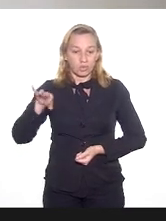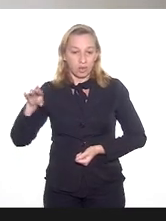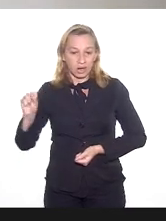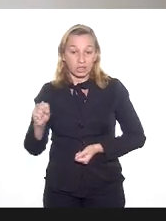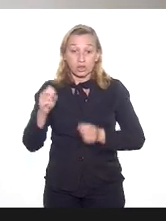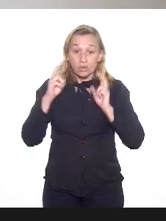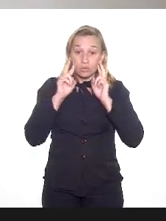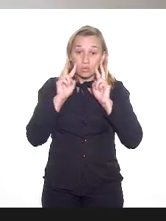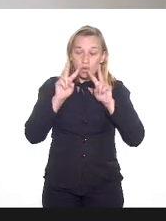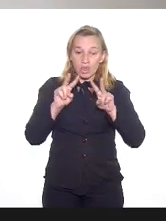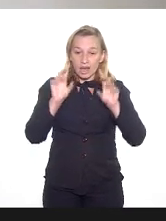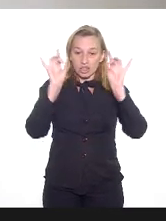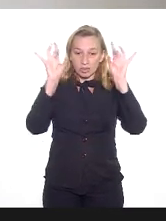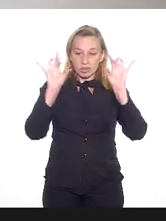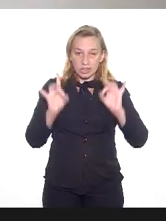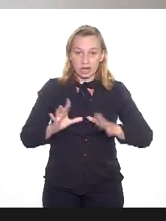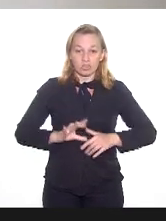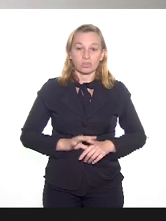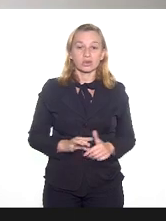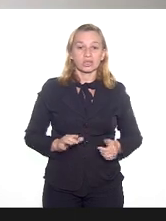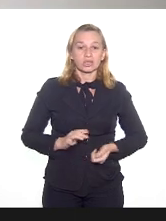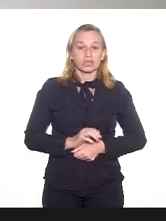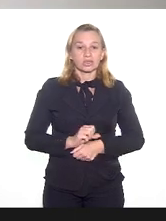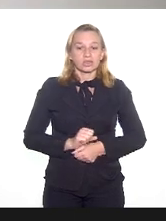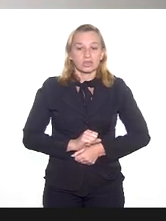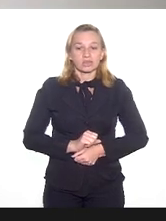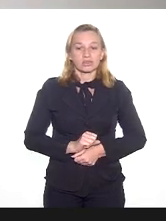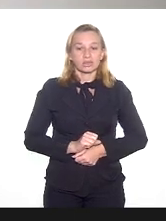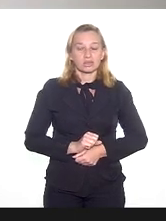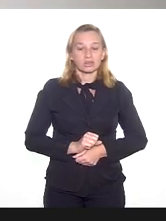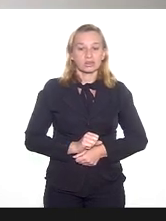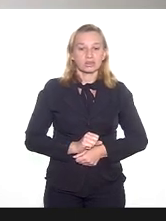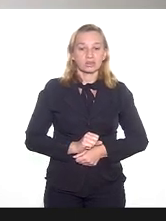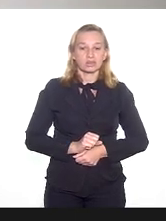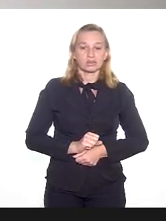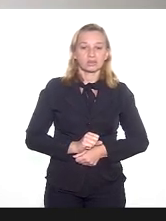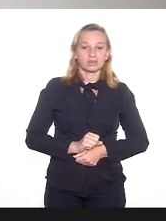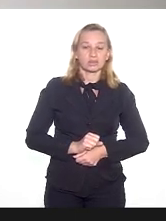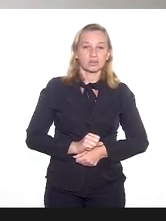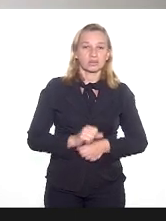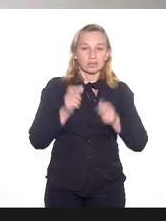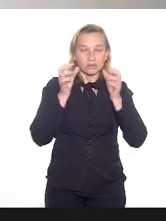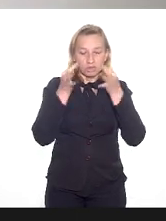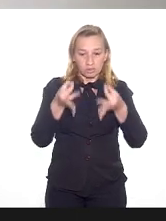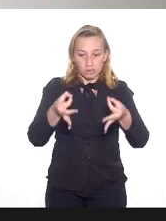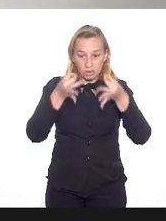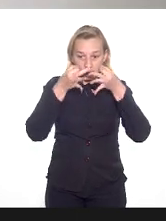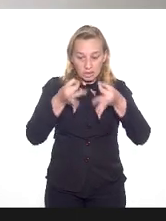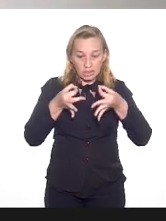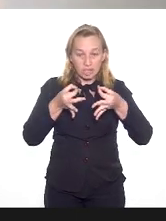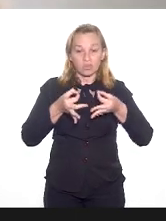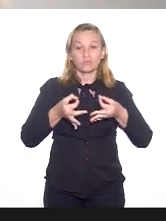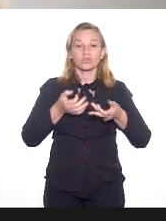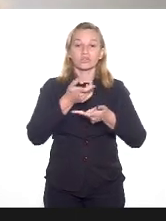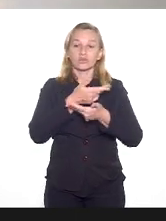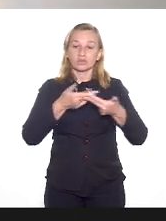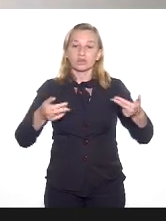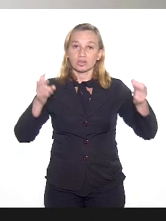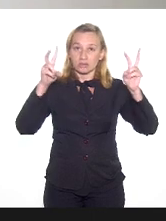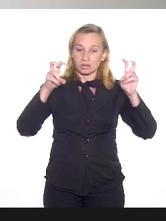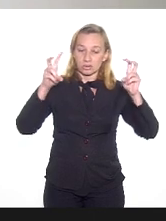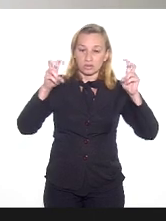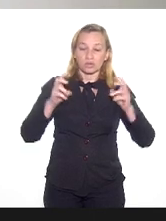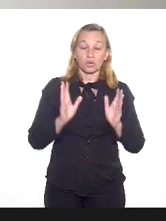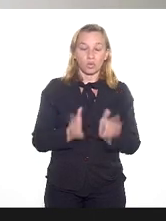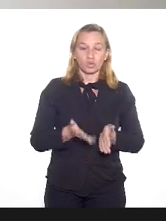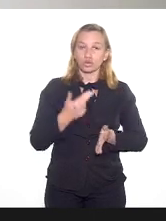a questão da carteira de imóveis do Rio Previdência, nos chamando a atenção para esse aspecto por diversas vezes.